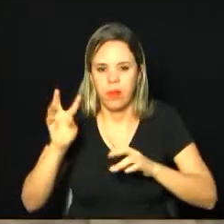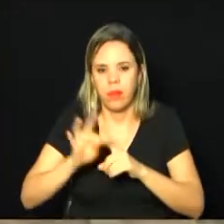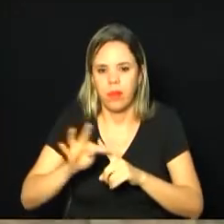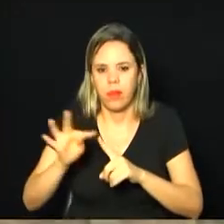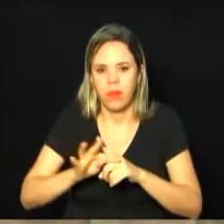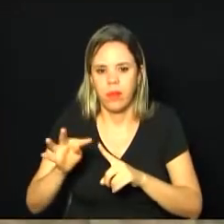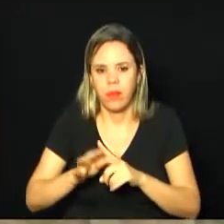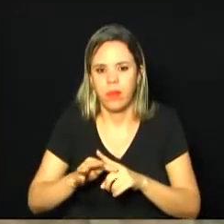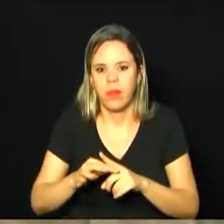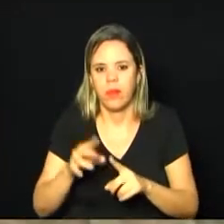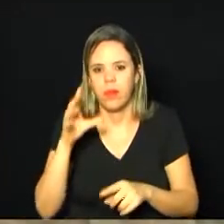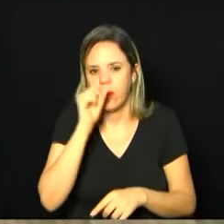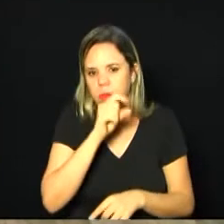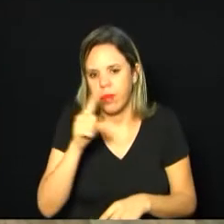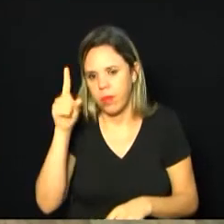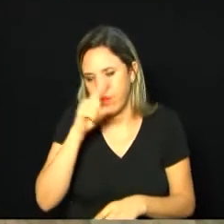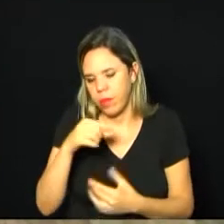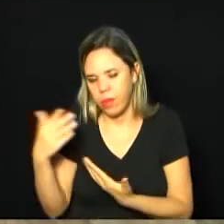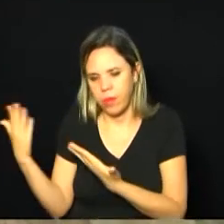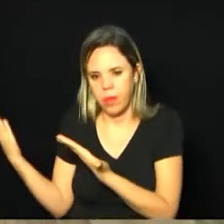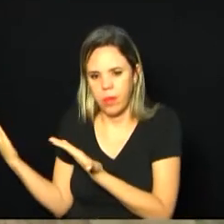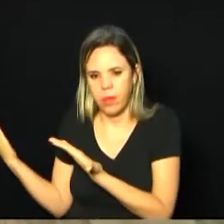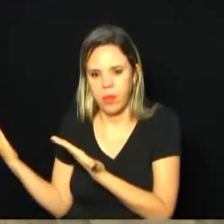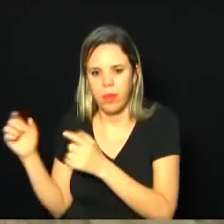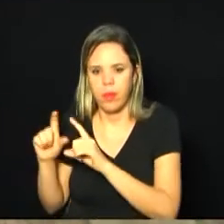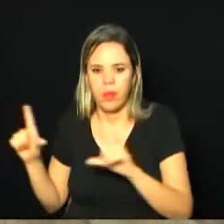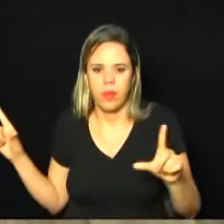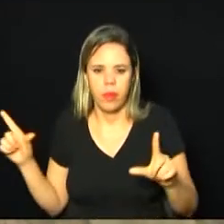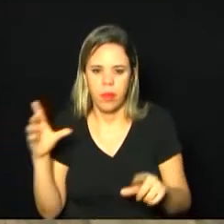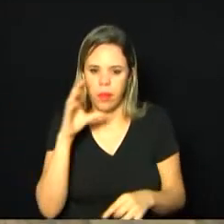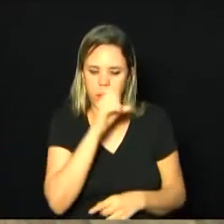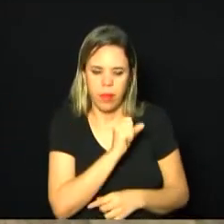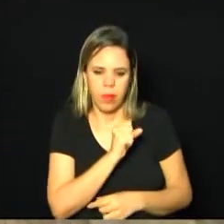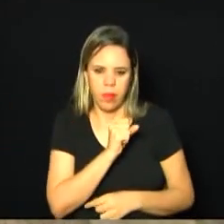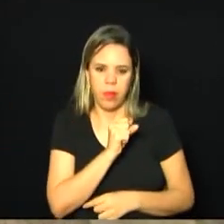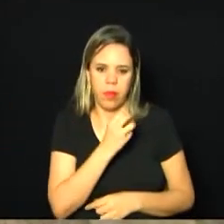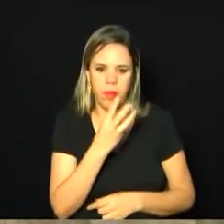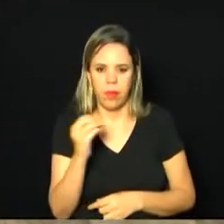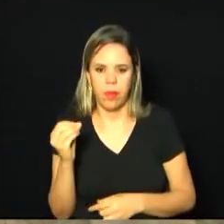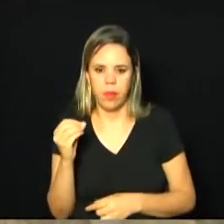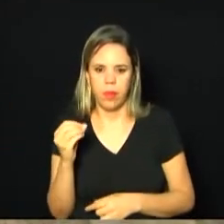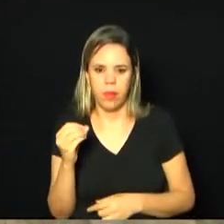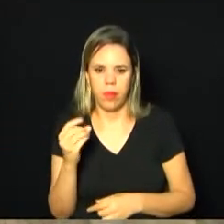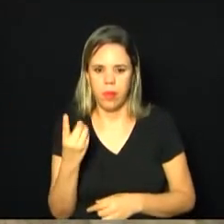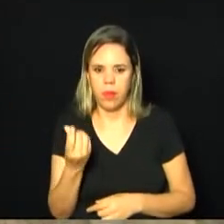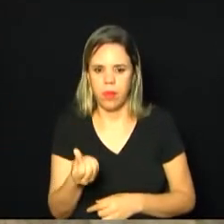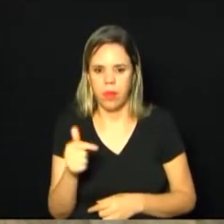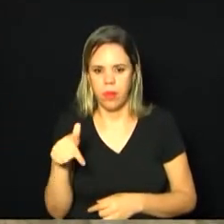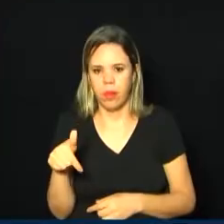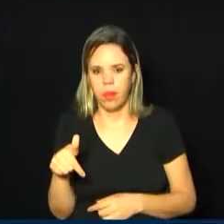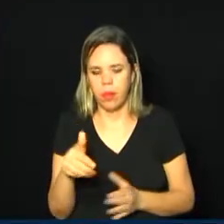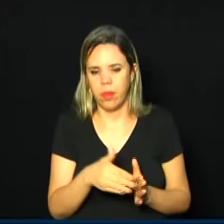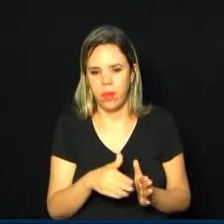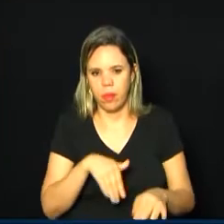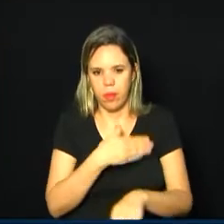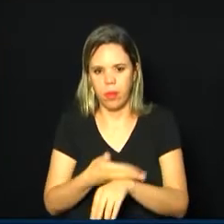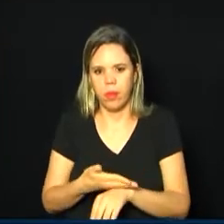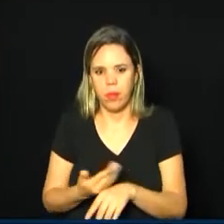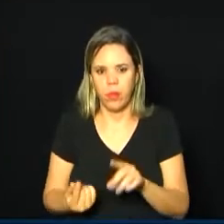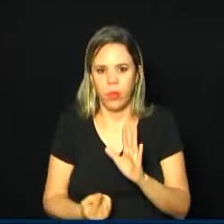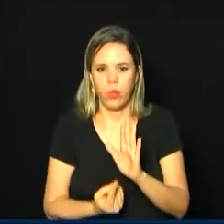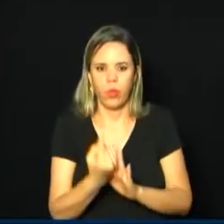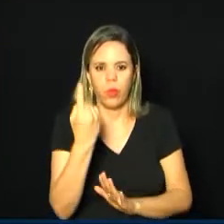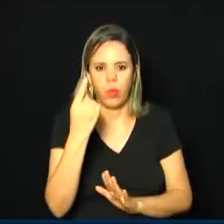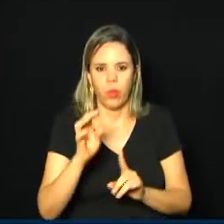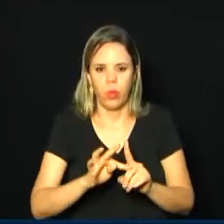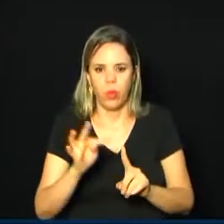temperaturas para este fim de semana já que na minha tela no sábado dia 30 mínima de 17 ao longo do dia vai subindo